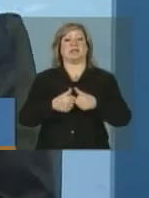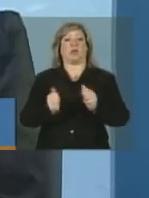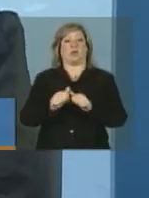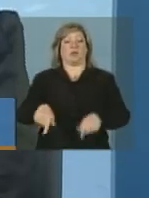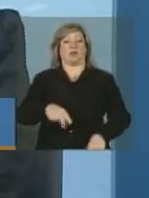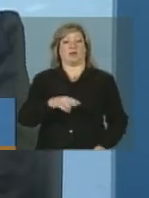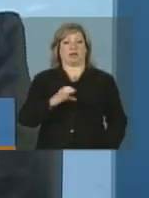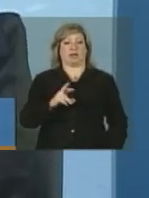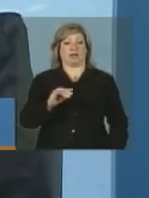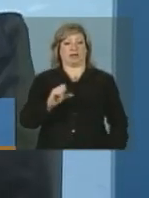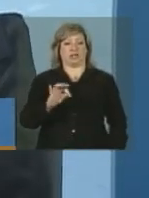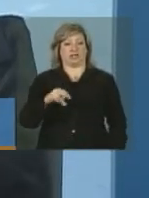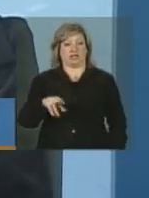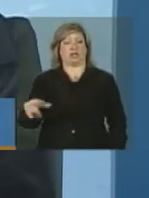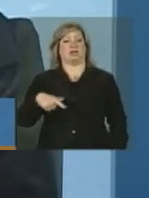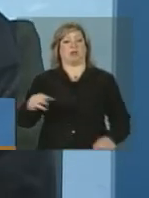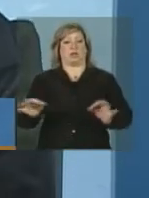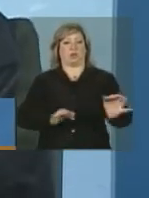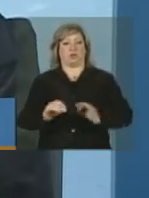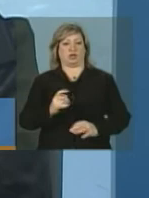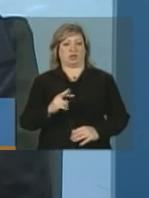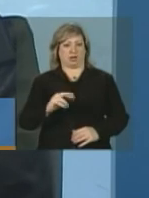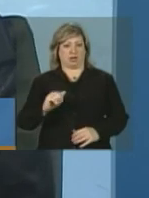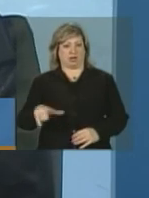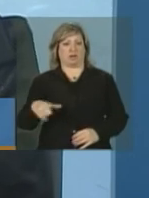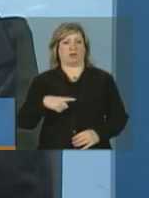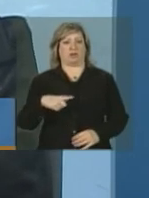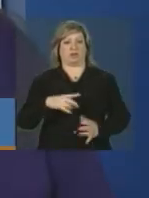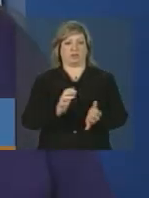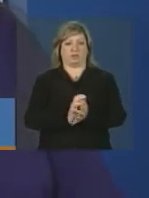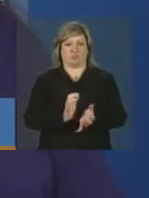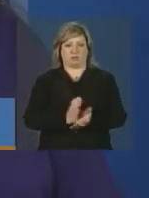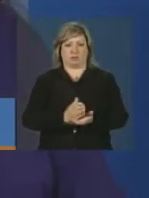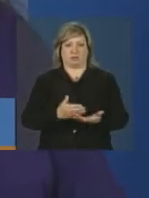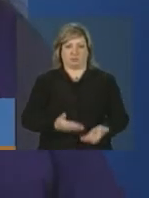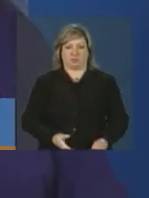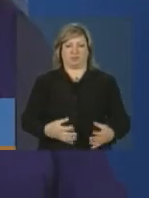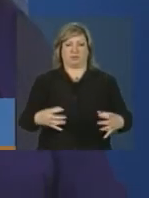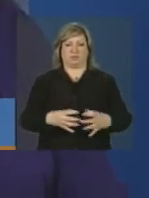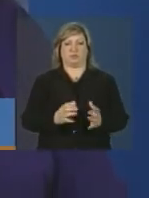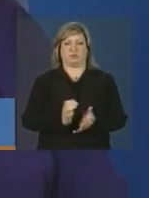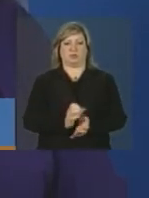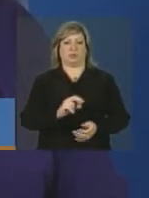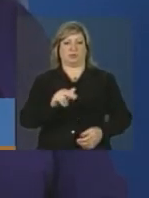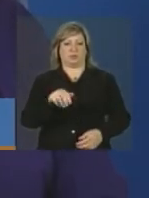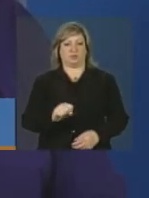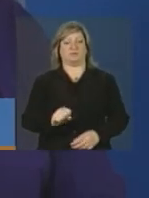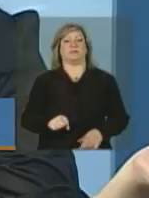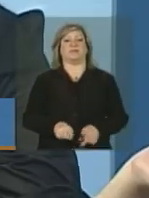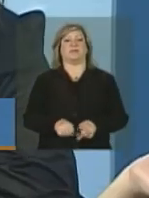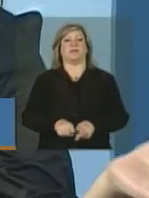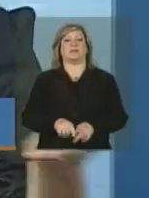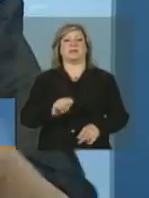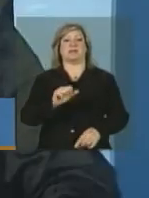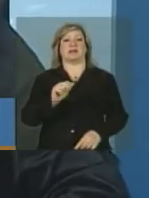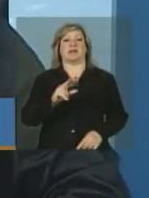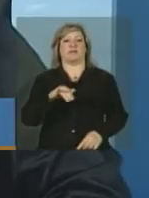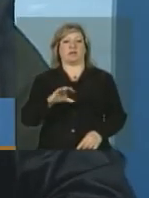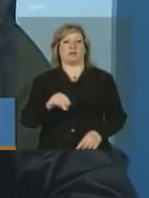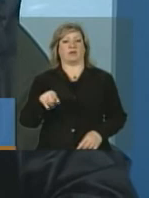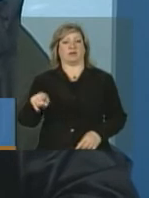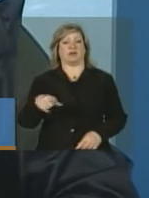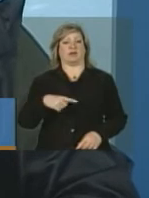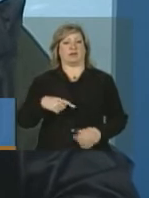Cristina Marques, da Coordenação Geral de Vigilância Socioassistencial do Departamento de Gestão do SUAS, o Sávio Chaves, que é